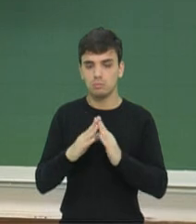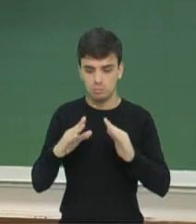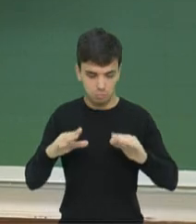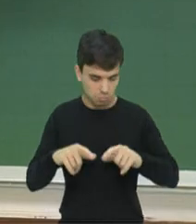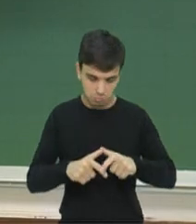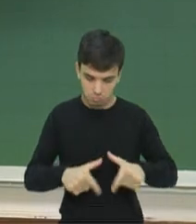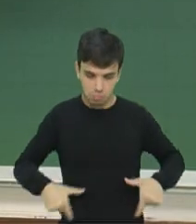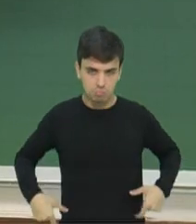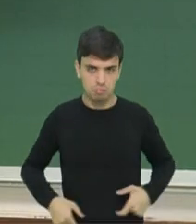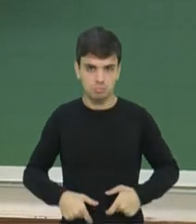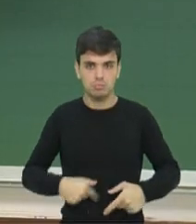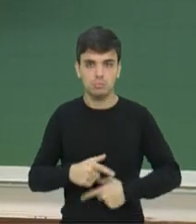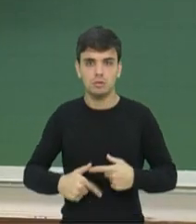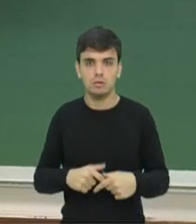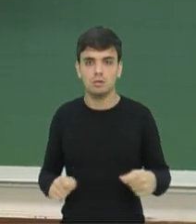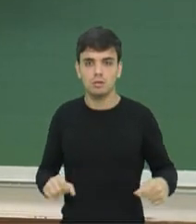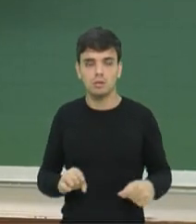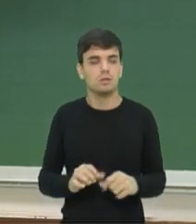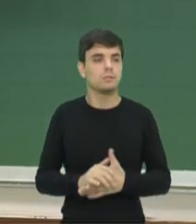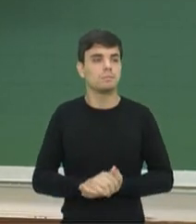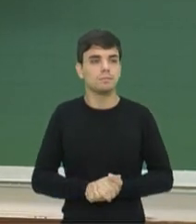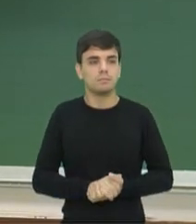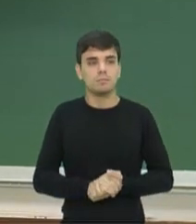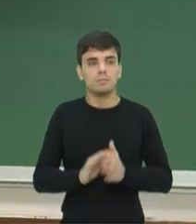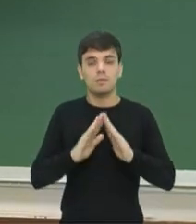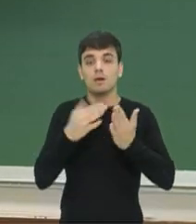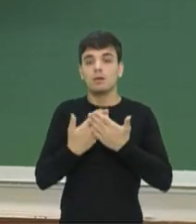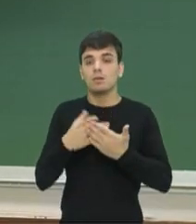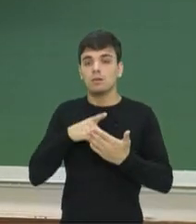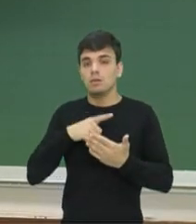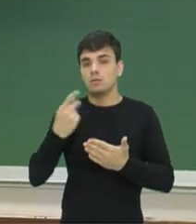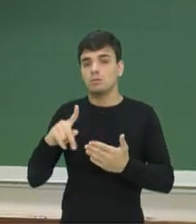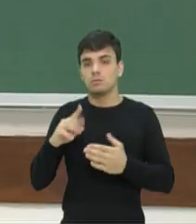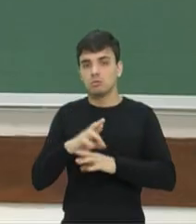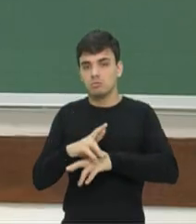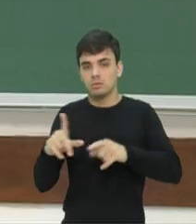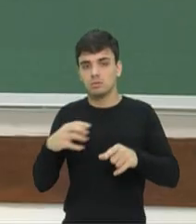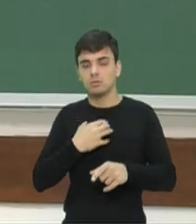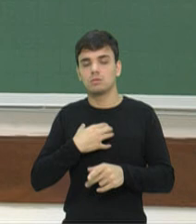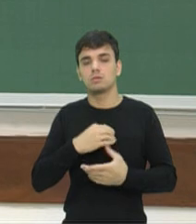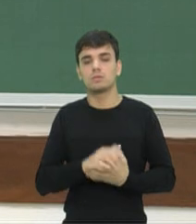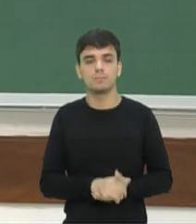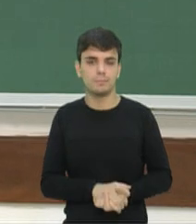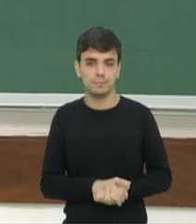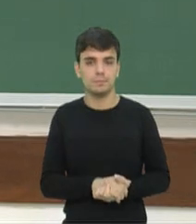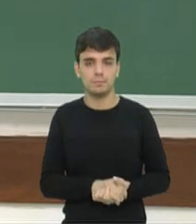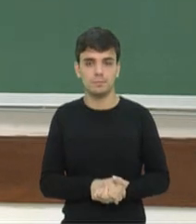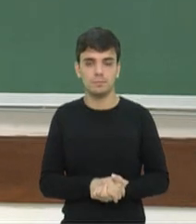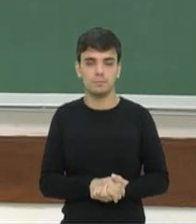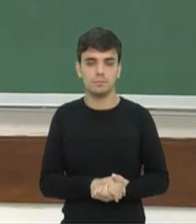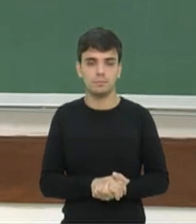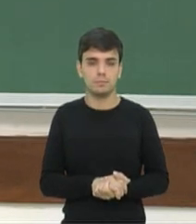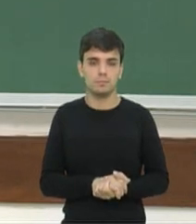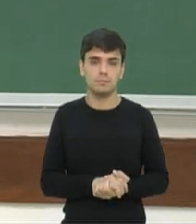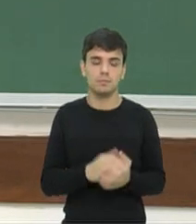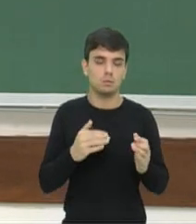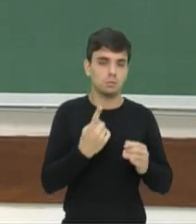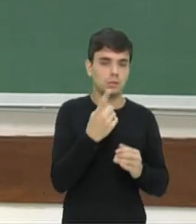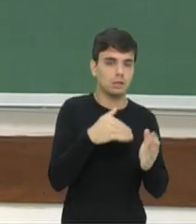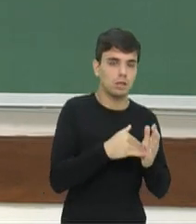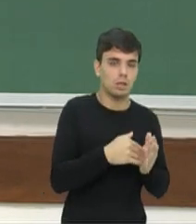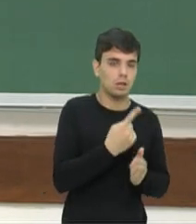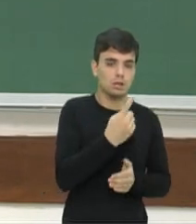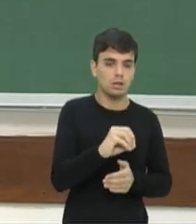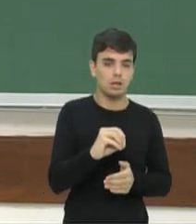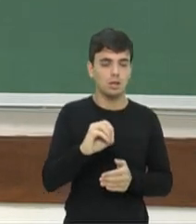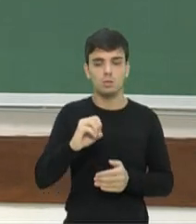aqui temos algumas escolas que têm suas diferenciações de faixa, né? Às vezes muda ali a situação do Dan, umas vão até o oitavo Dan, outras vão